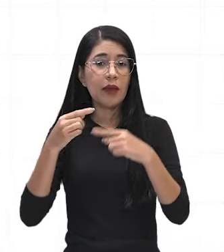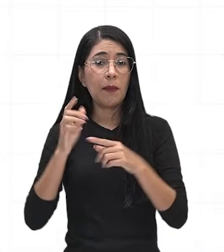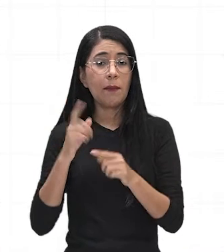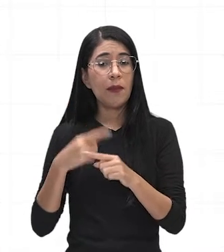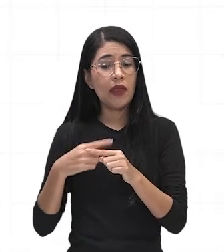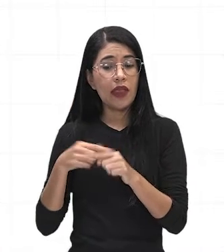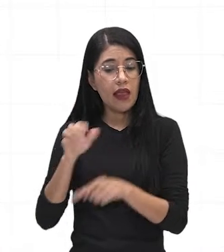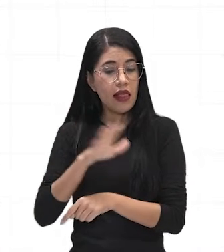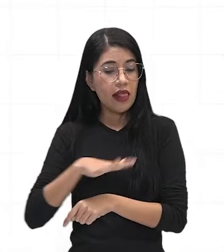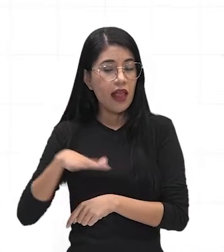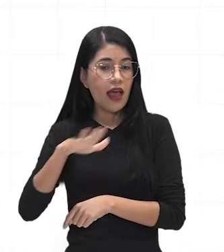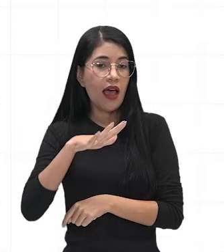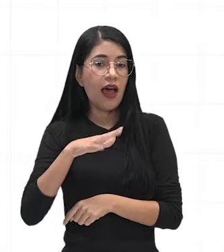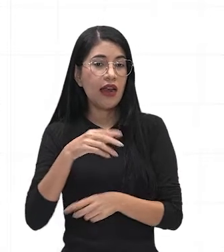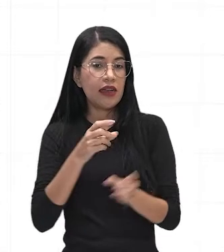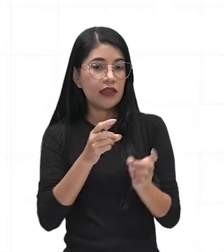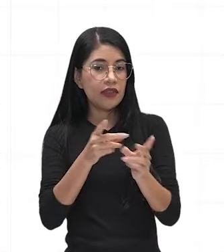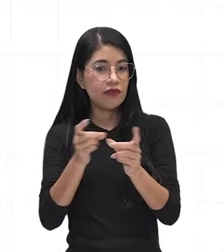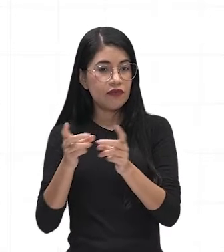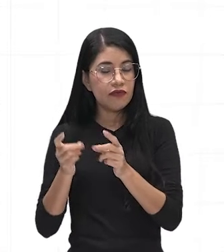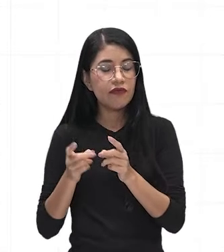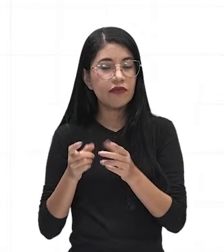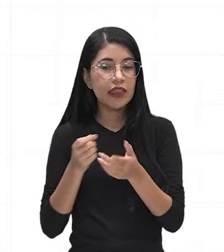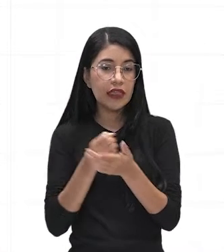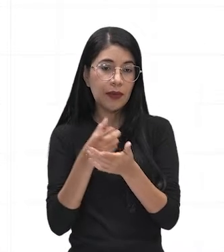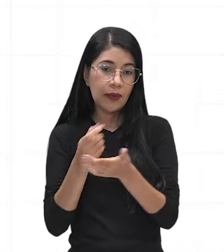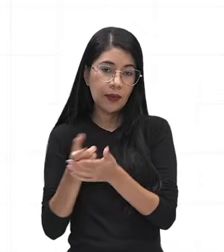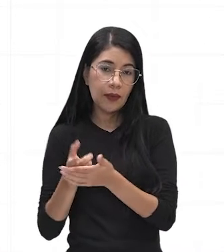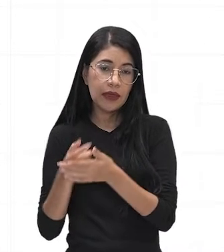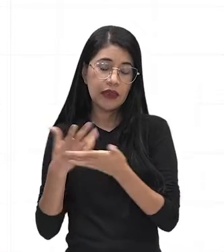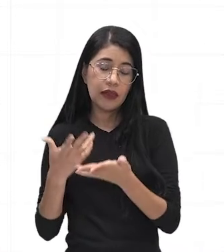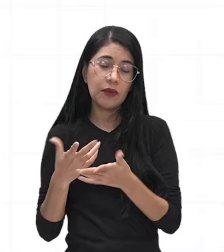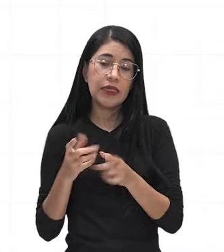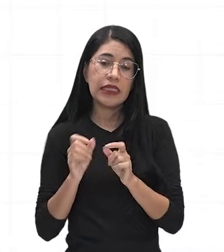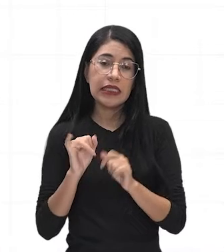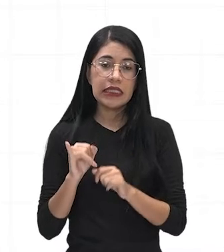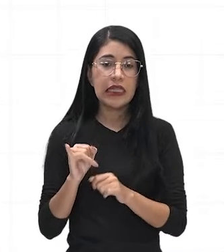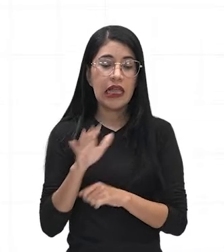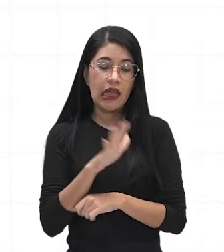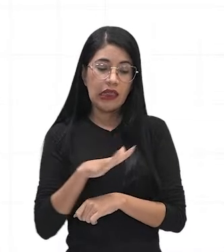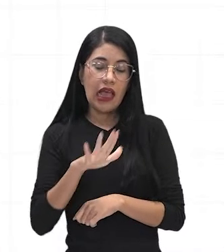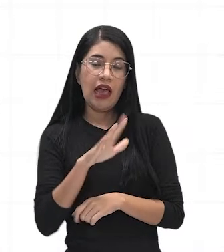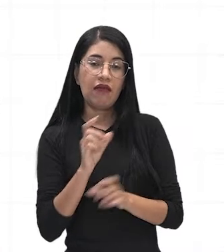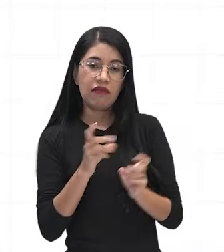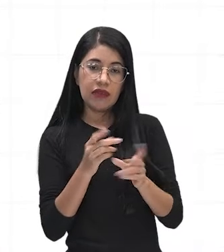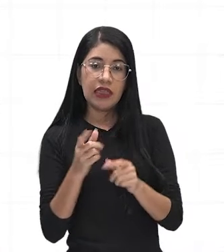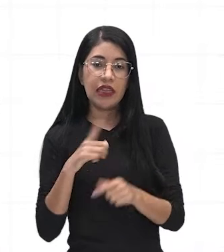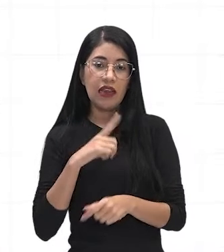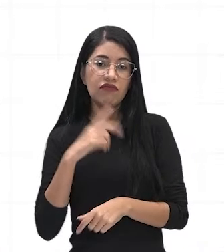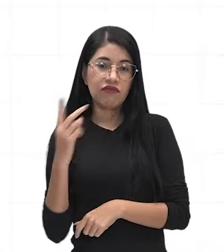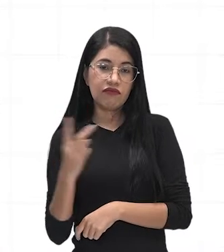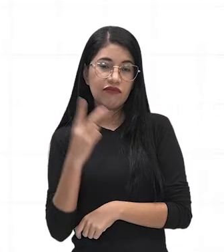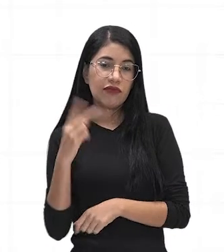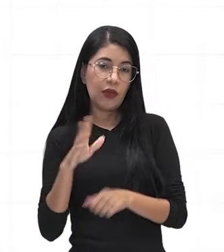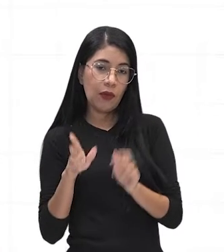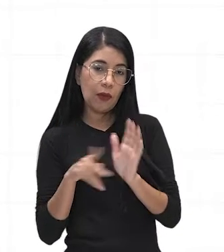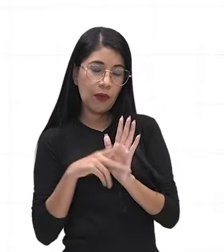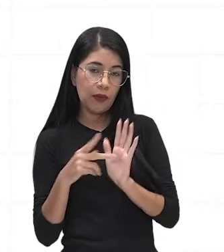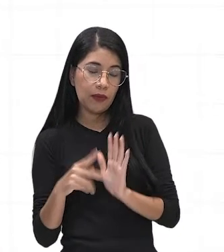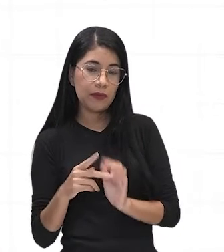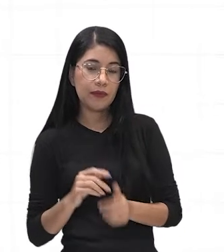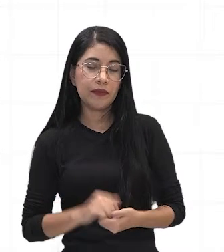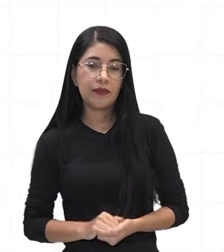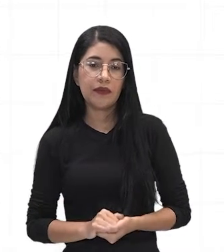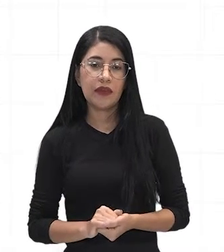comércio, tá? Então, tudo que teoricamente era de comércio nesse período tem o seu valor, tá? O